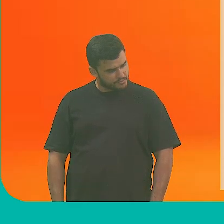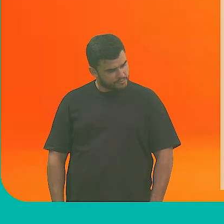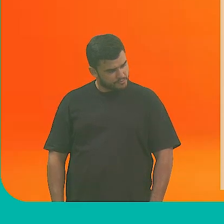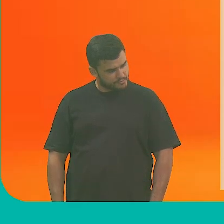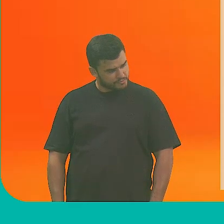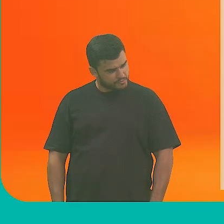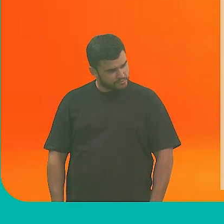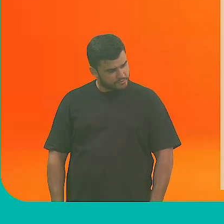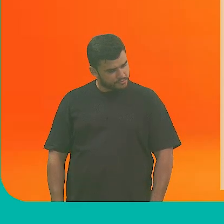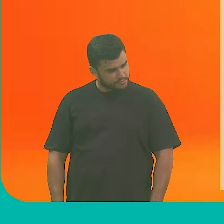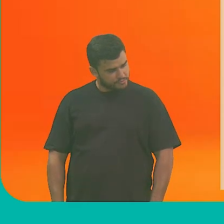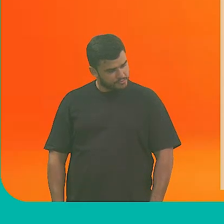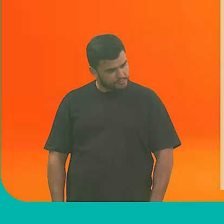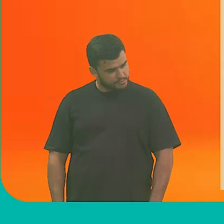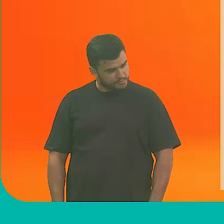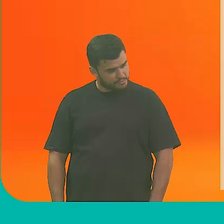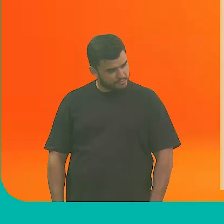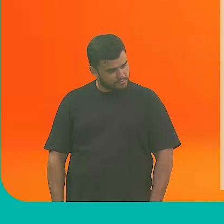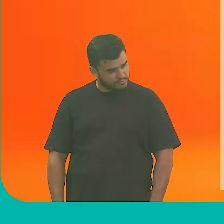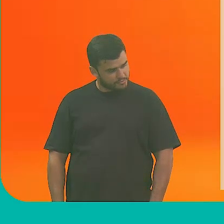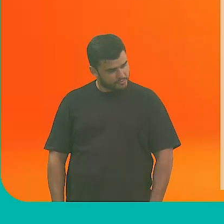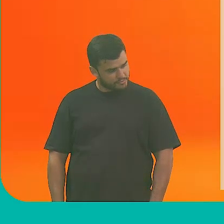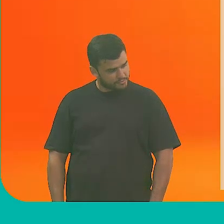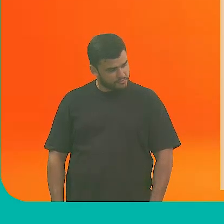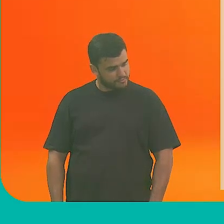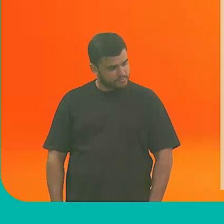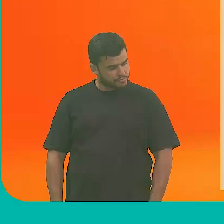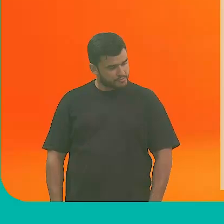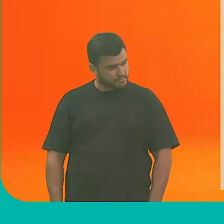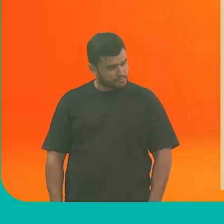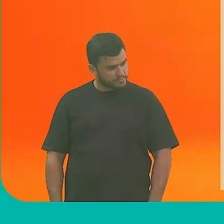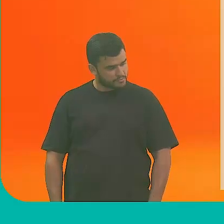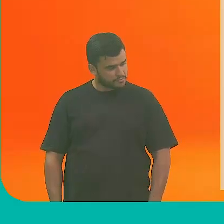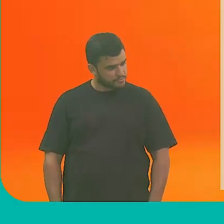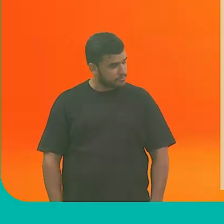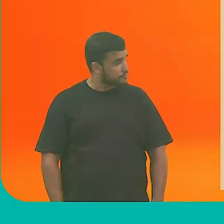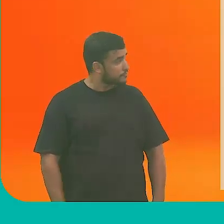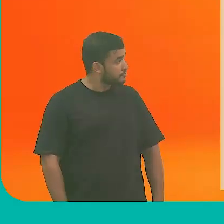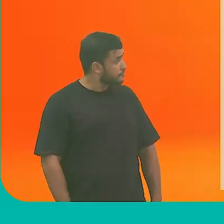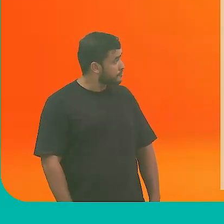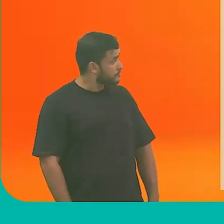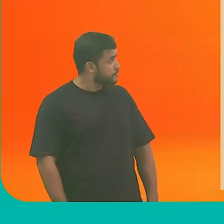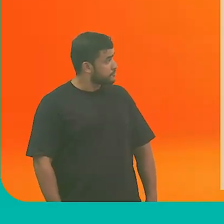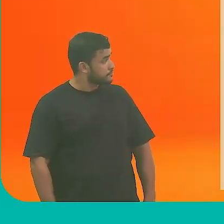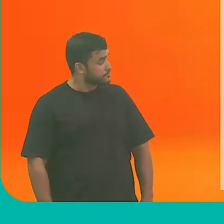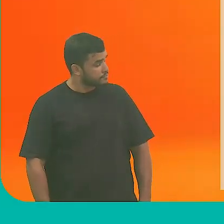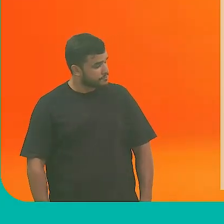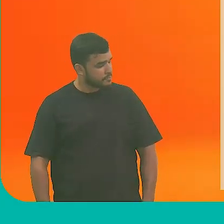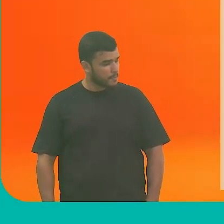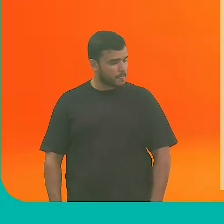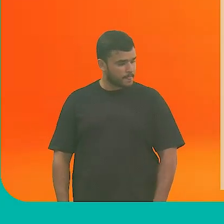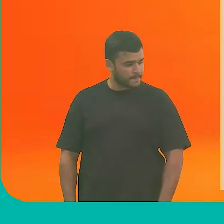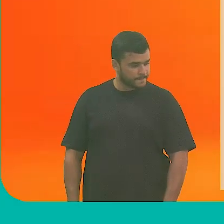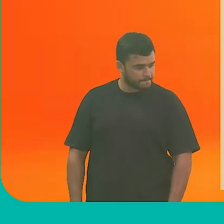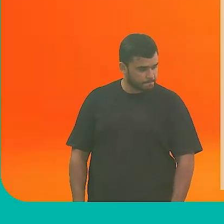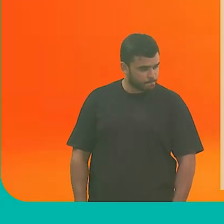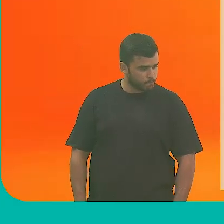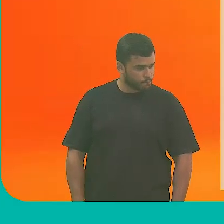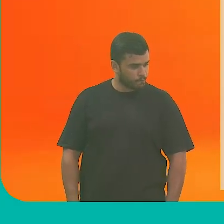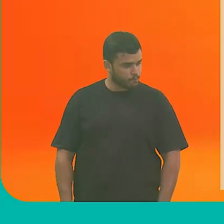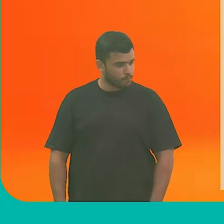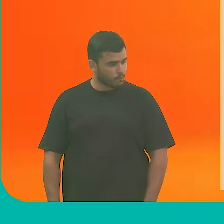o número de viagens que teve a maior frequência? A maior frequência não foram 55